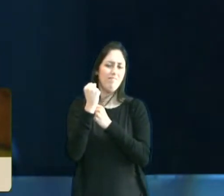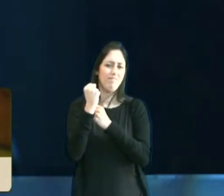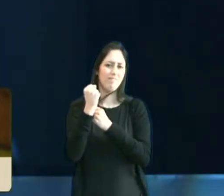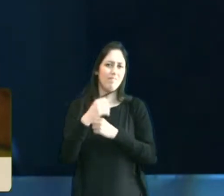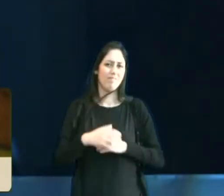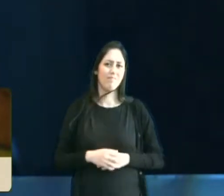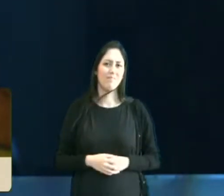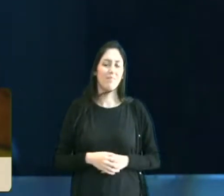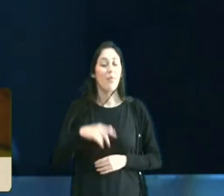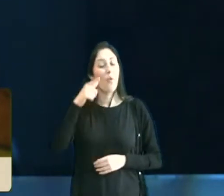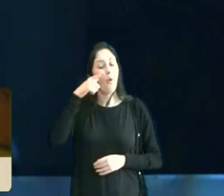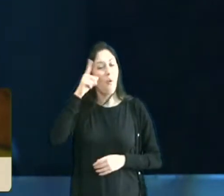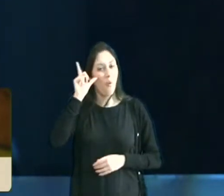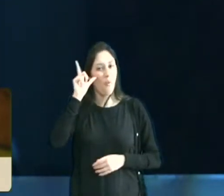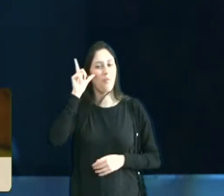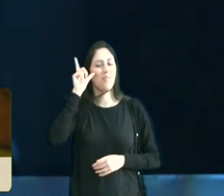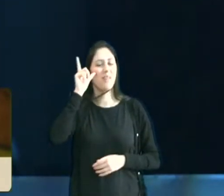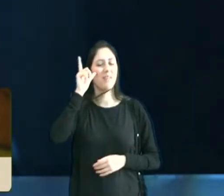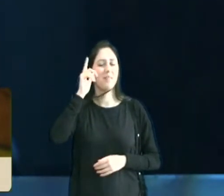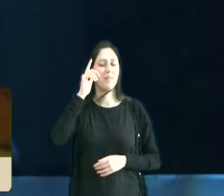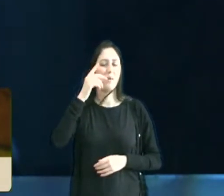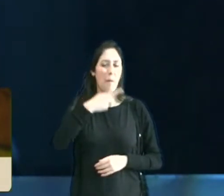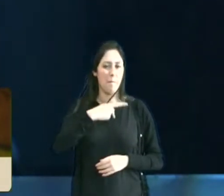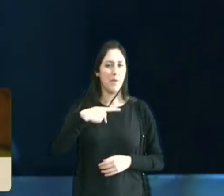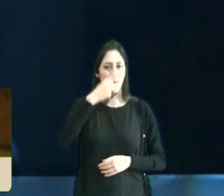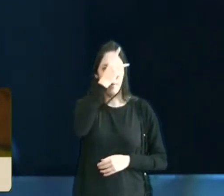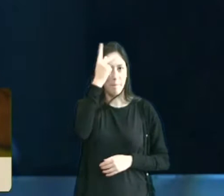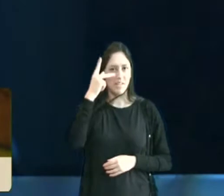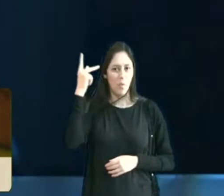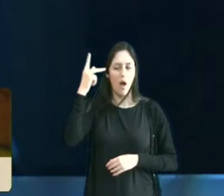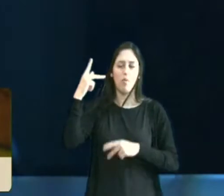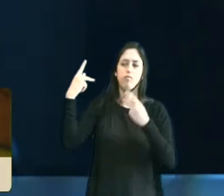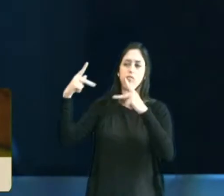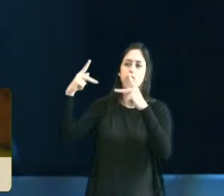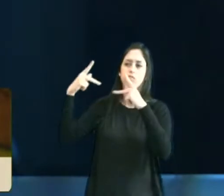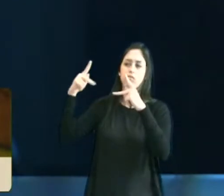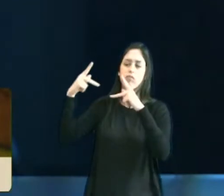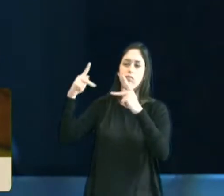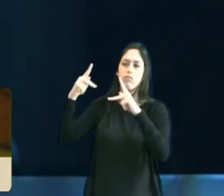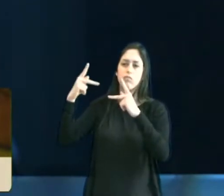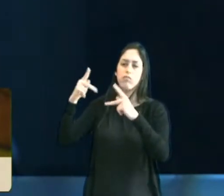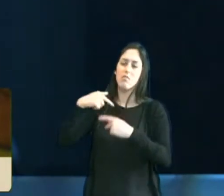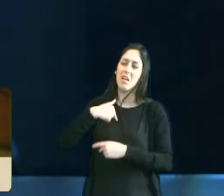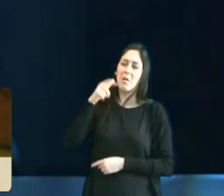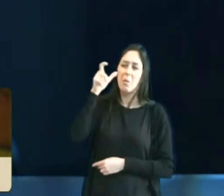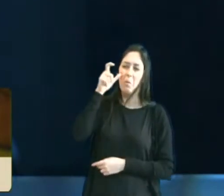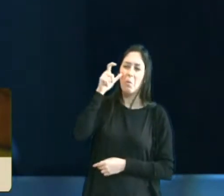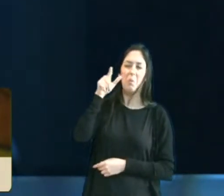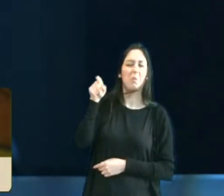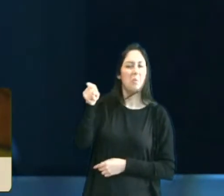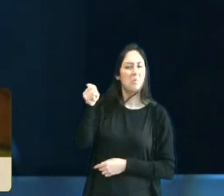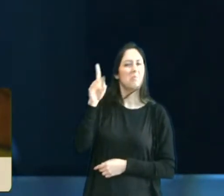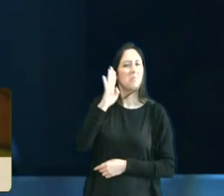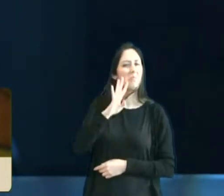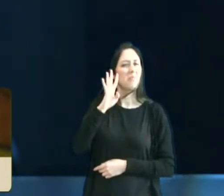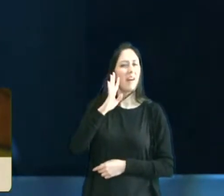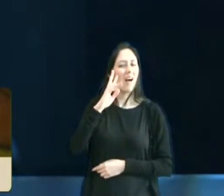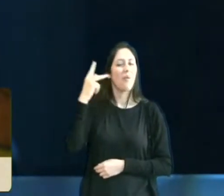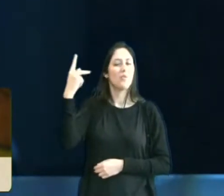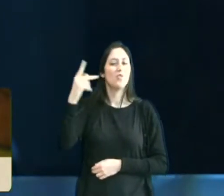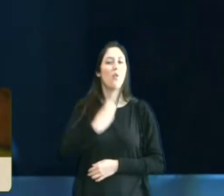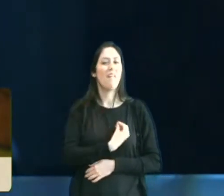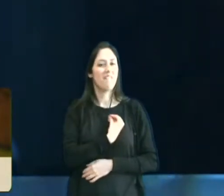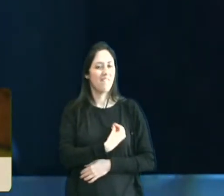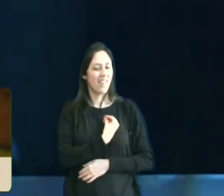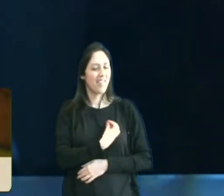Ontem estava ouvindo meu pai falando num lugar, e achei interessante a palavra que ele deu de um momento da vida dele.